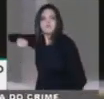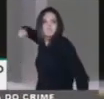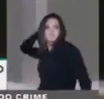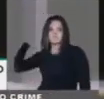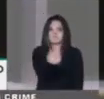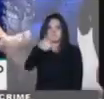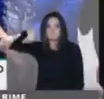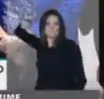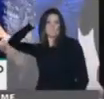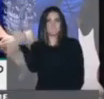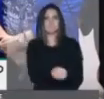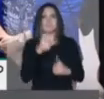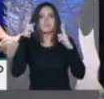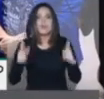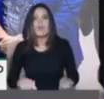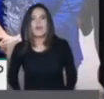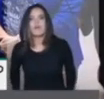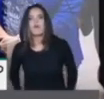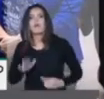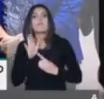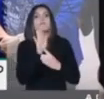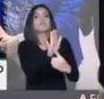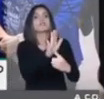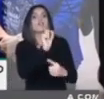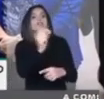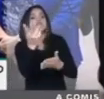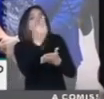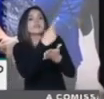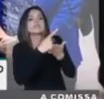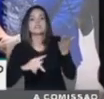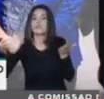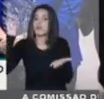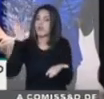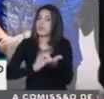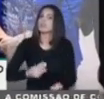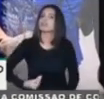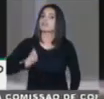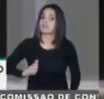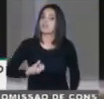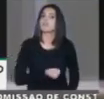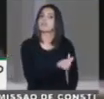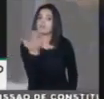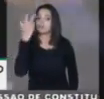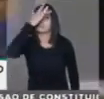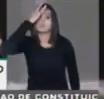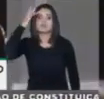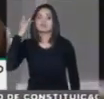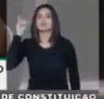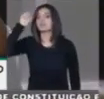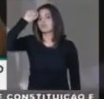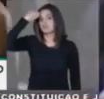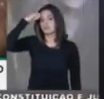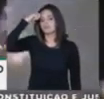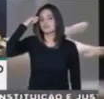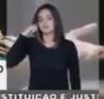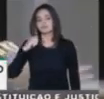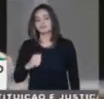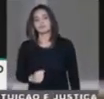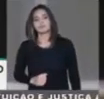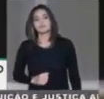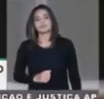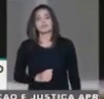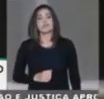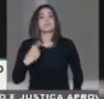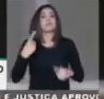demonstrava numa charge a realidade de milhões e milhões de brasileiros, porque